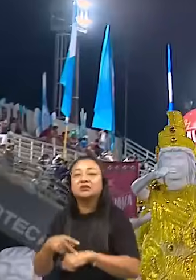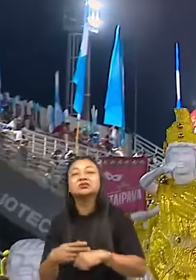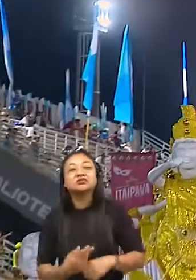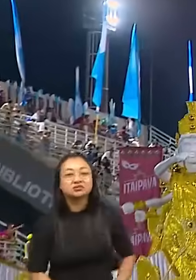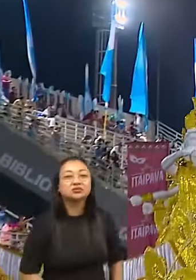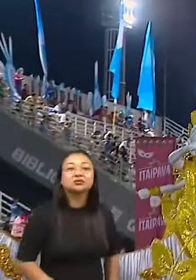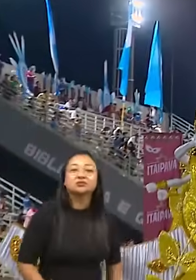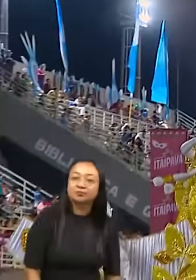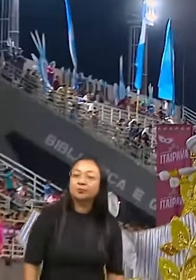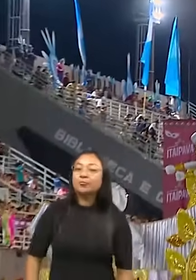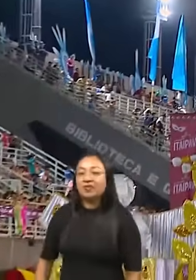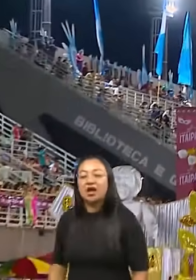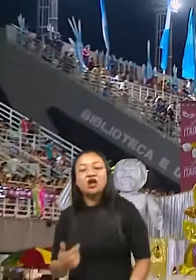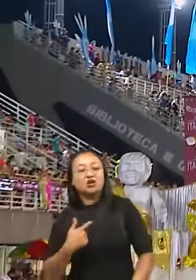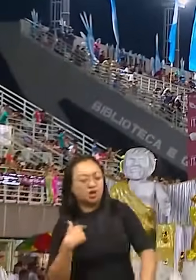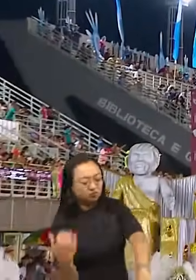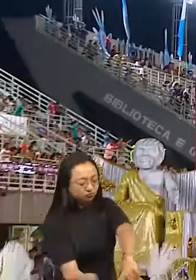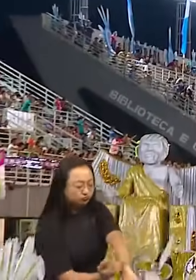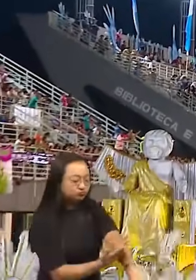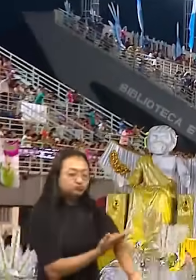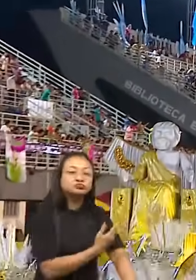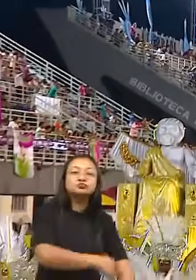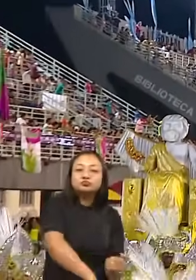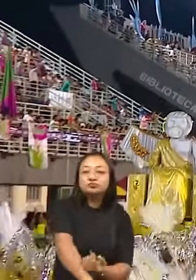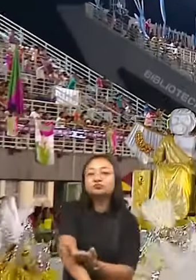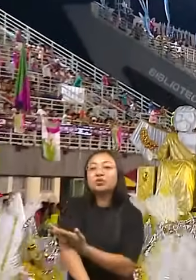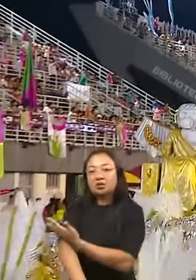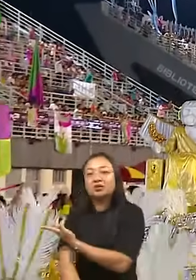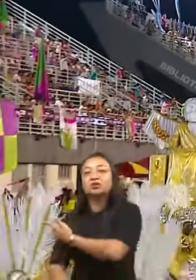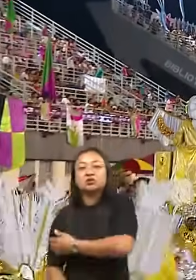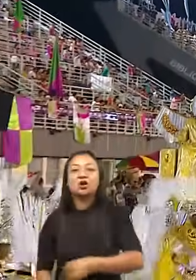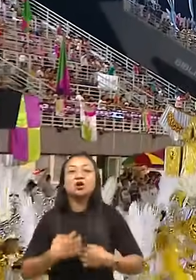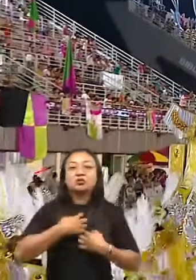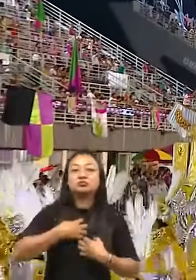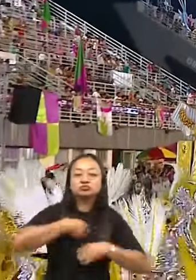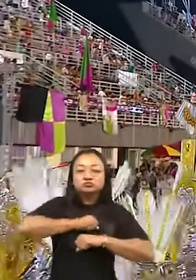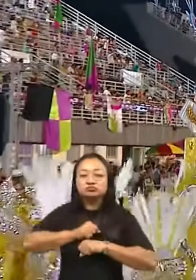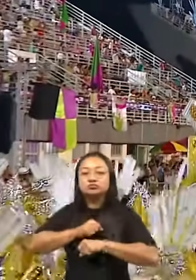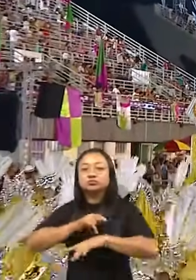O navegando nesse mar de emoções.